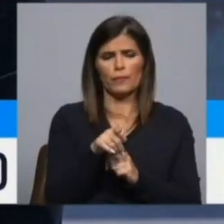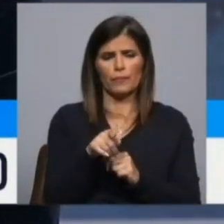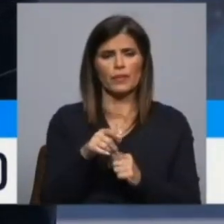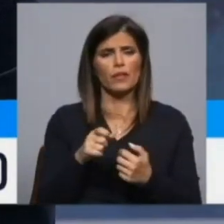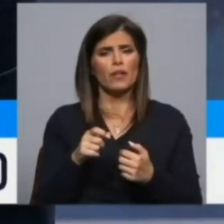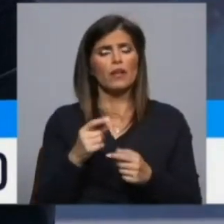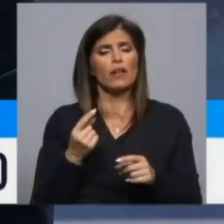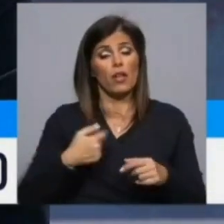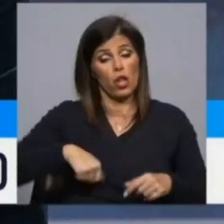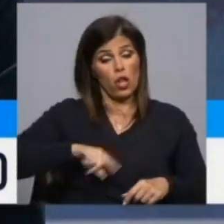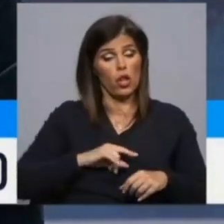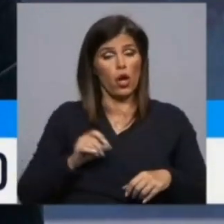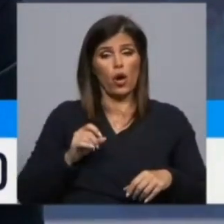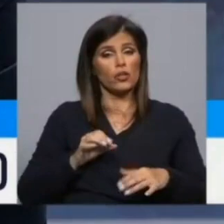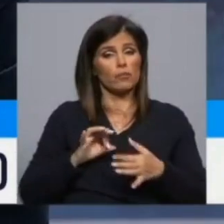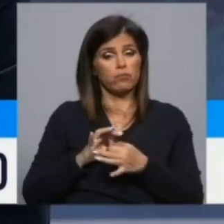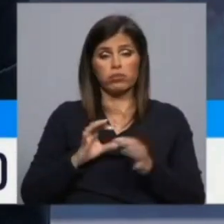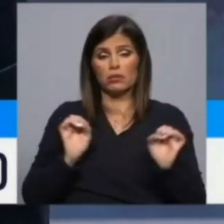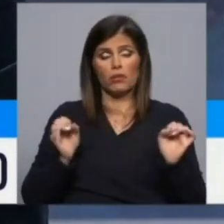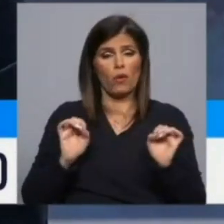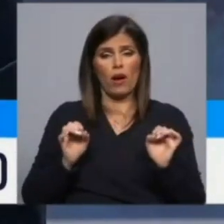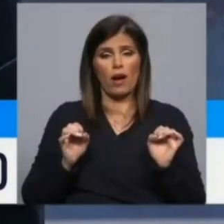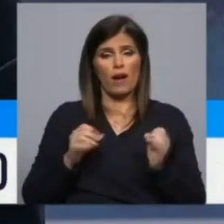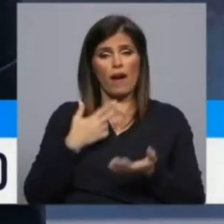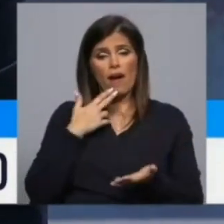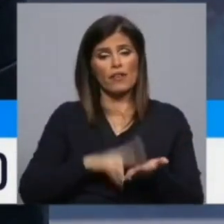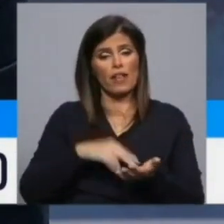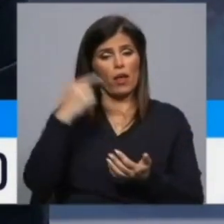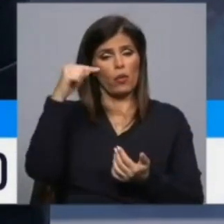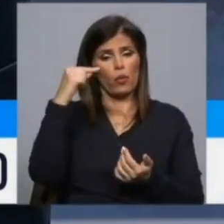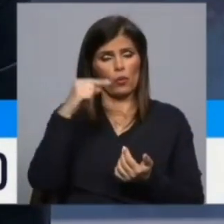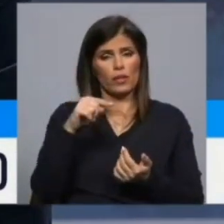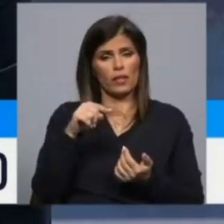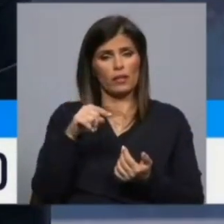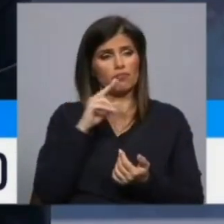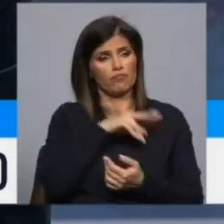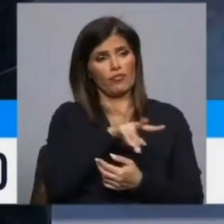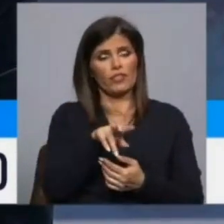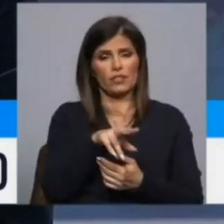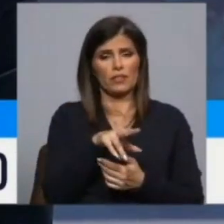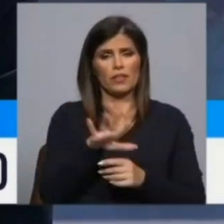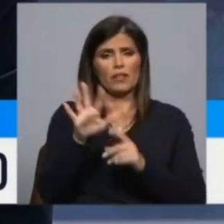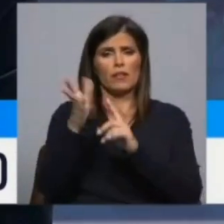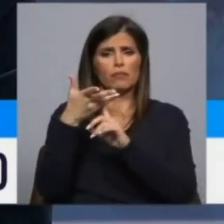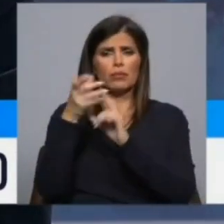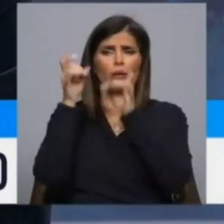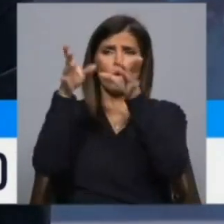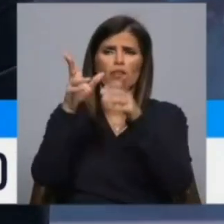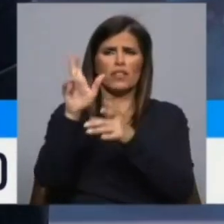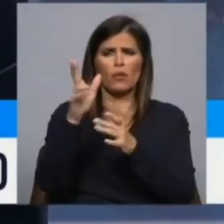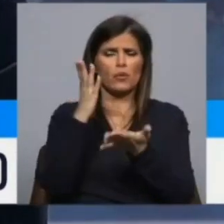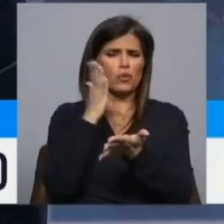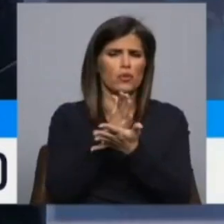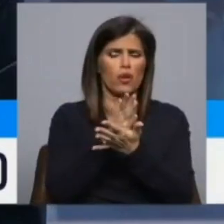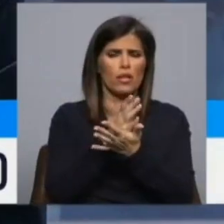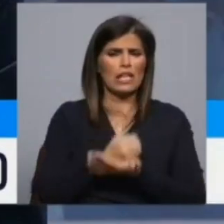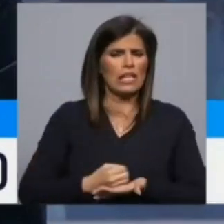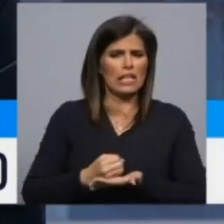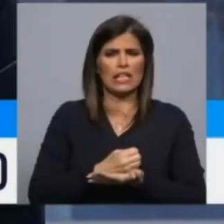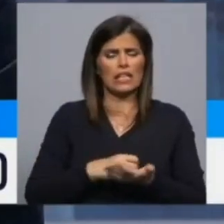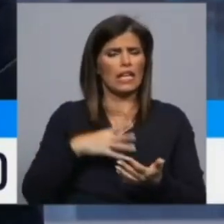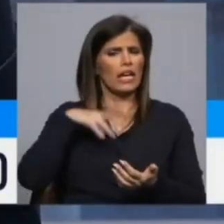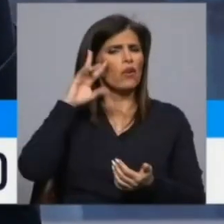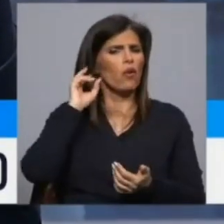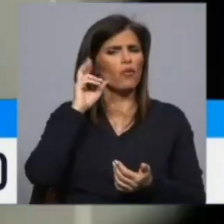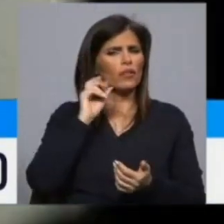como nós não nos encaixamos nessa verdade única que é admitida que é da condenação isolada da Rússia e ninguém quer